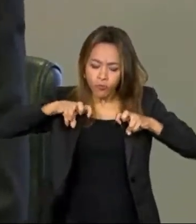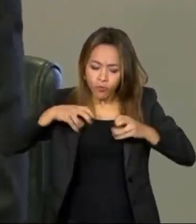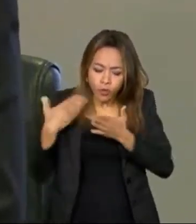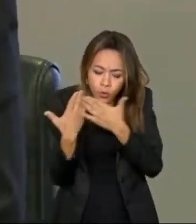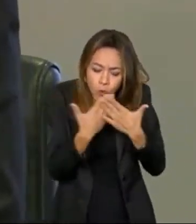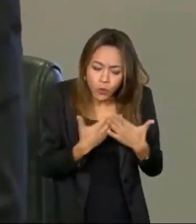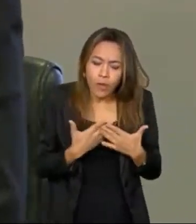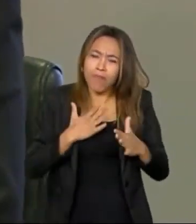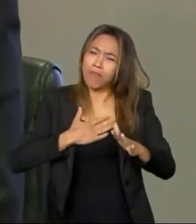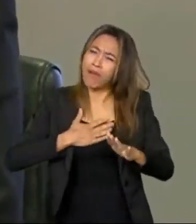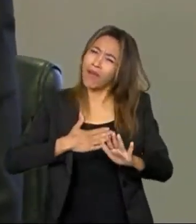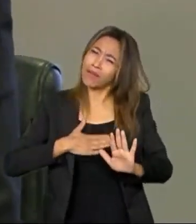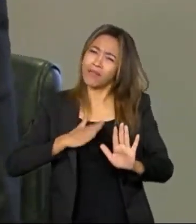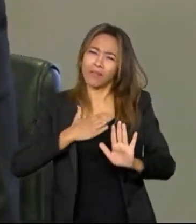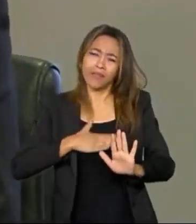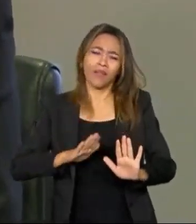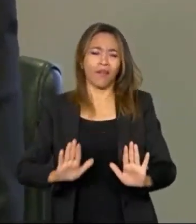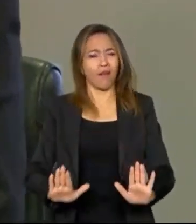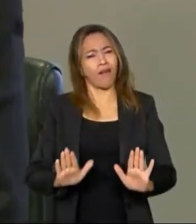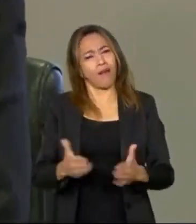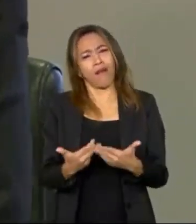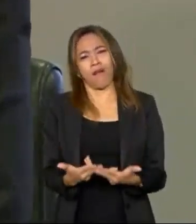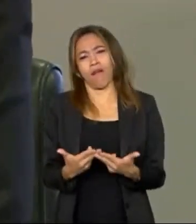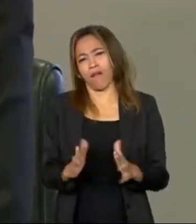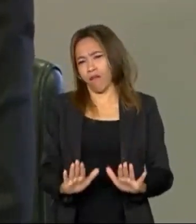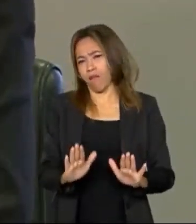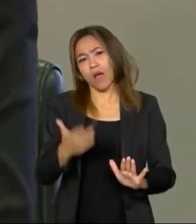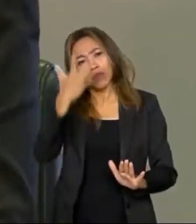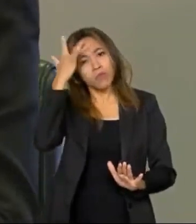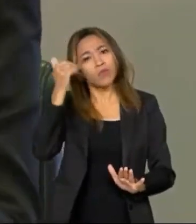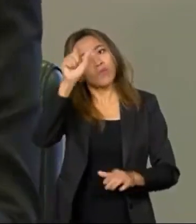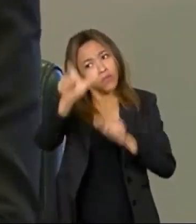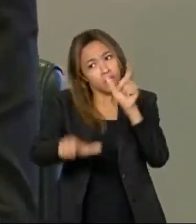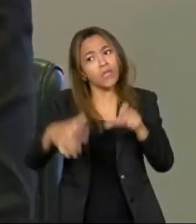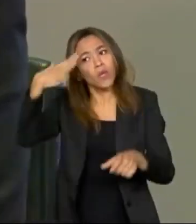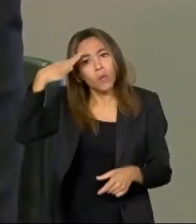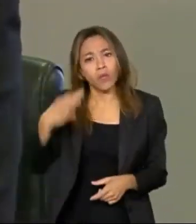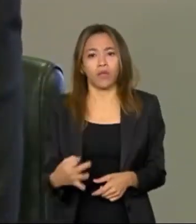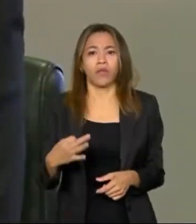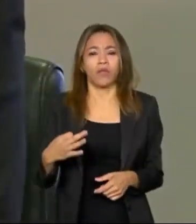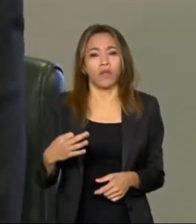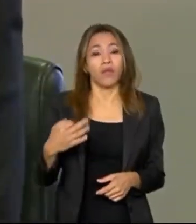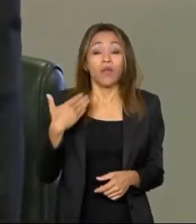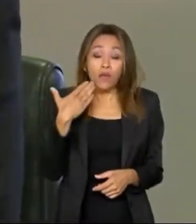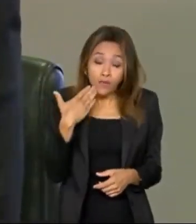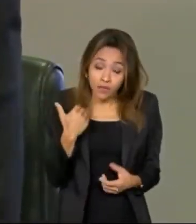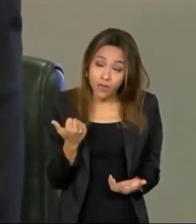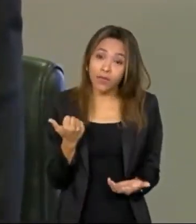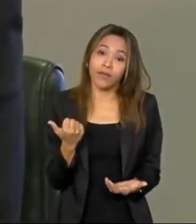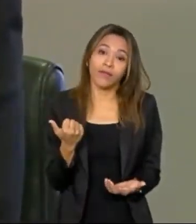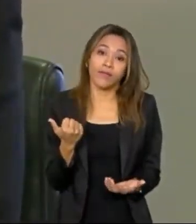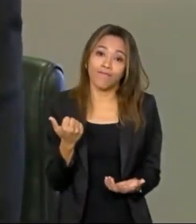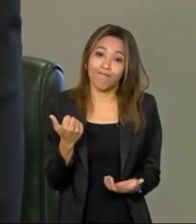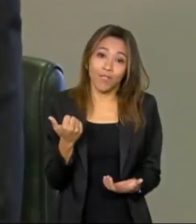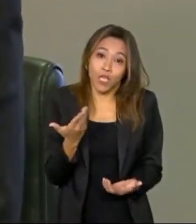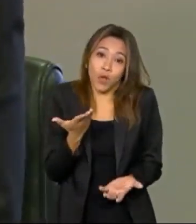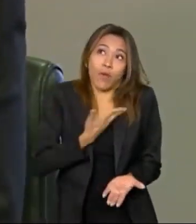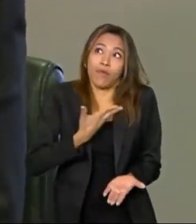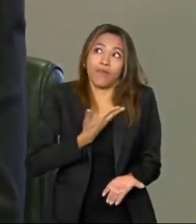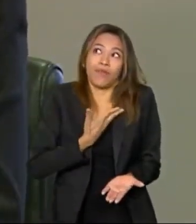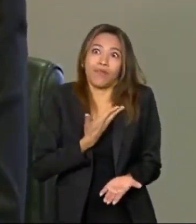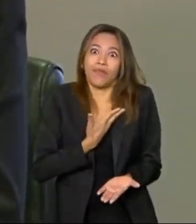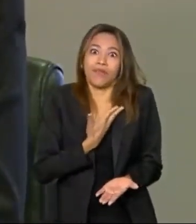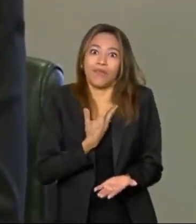de calma. As pessoas têm que compreender isso, entendeu? Eu sei que o pessoal que não é muito amigo do meio